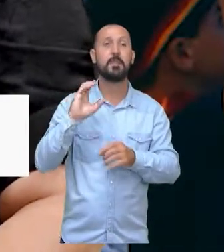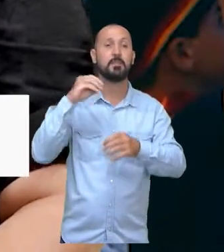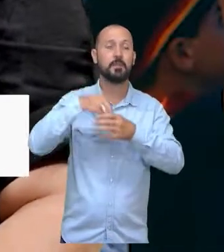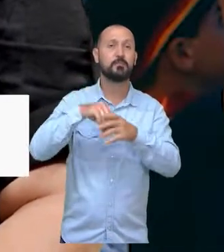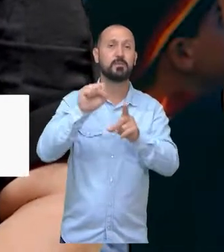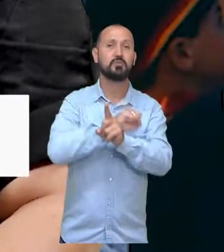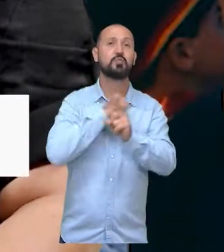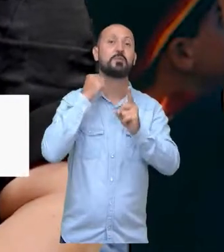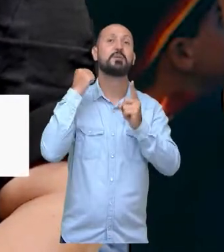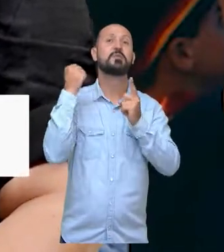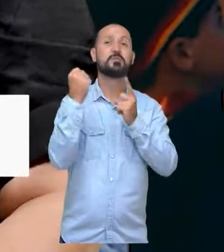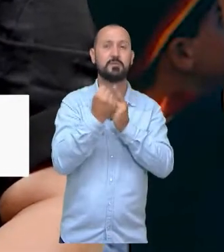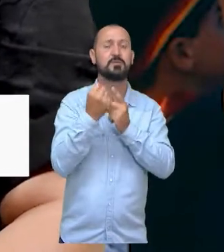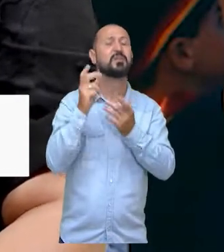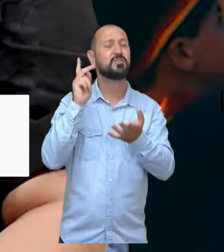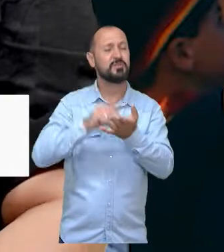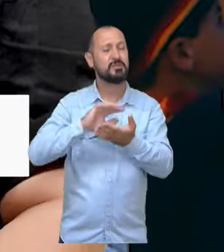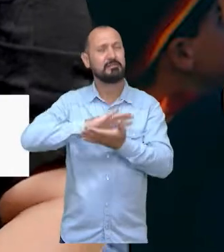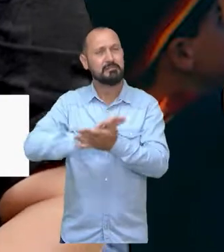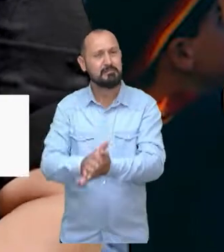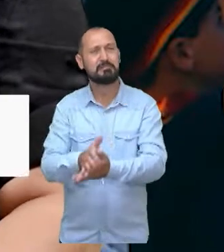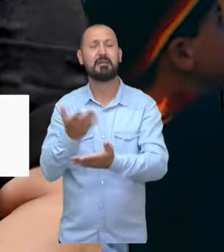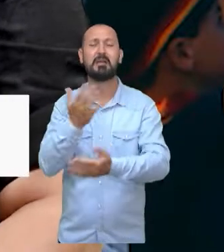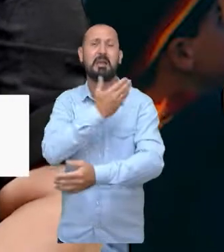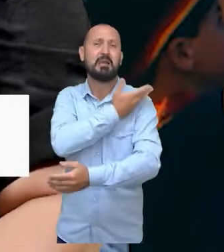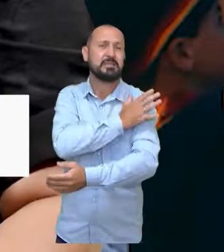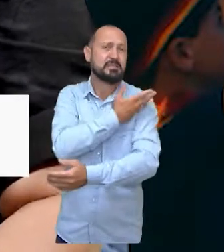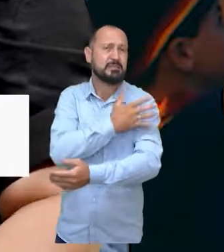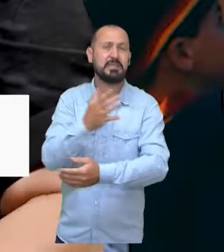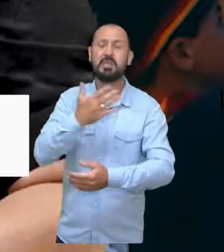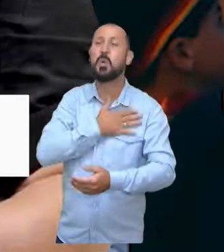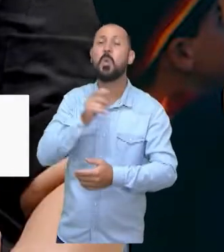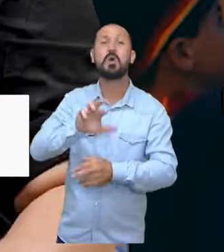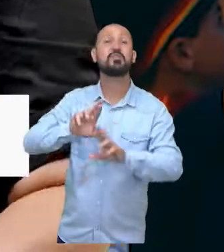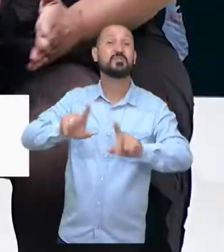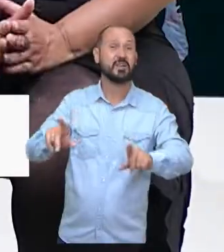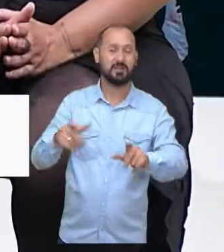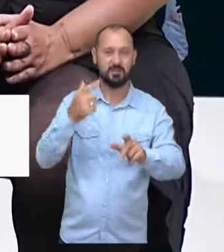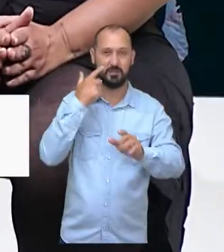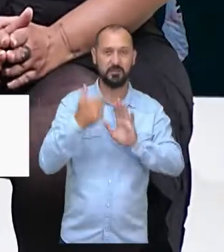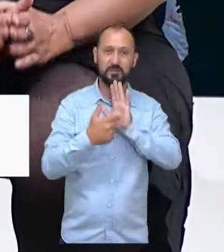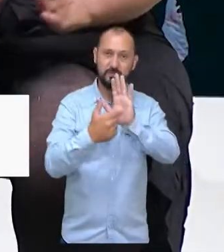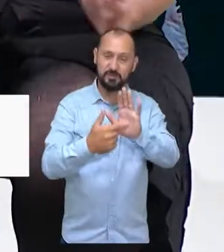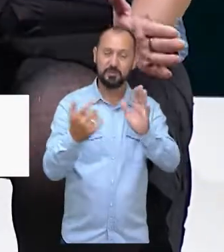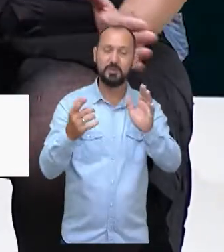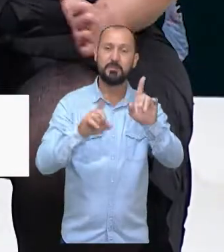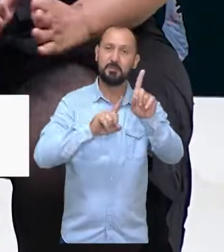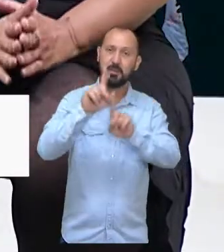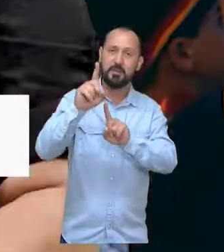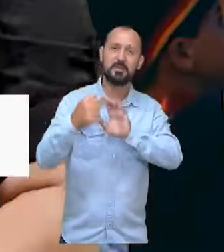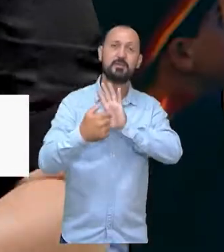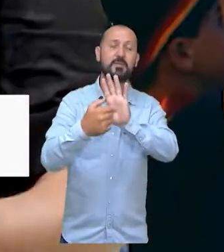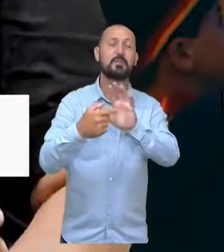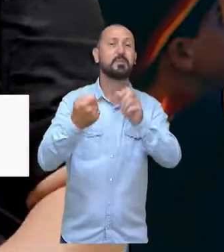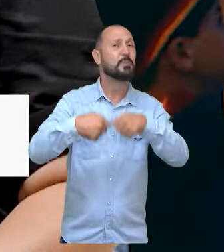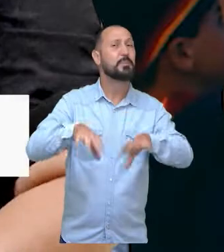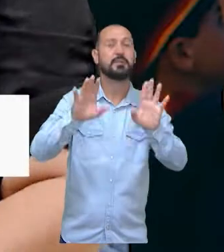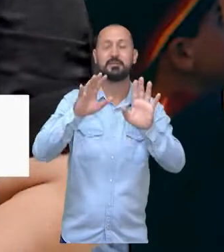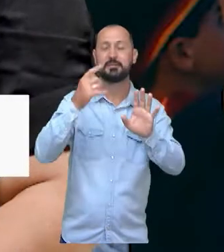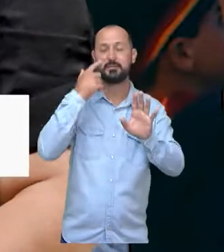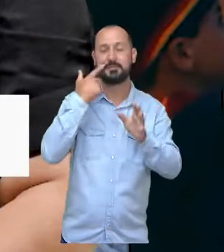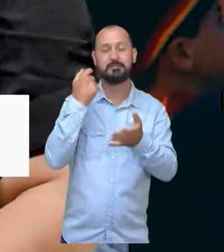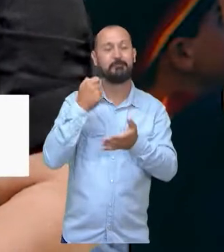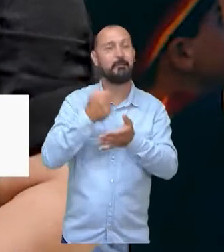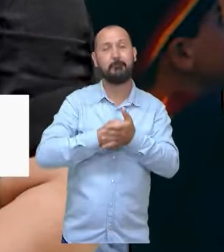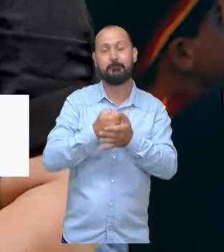gente está numa sociedade que é racista, machista e homotransfóbica, né? Os dados estão aí para comprovar, a gente não precisa bater, né,